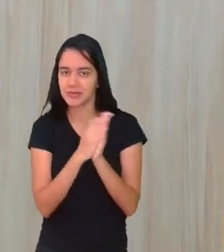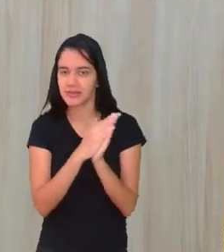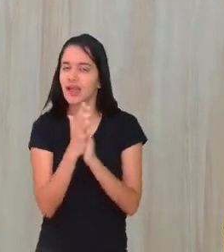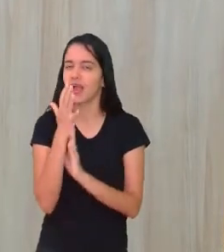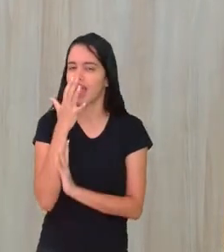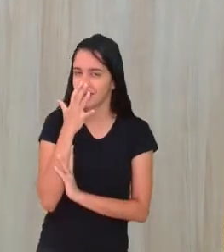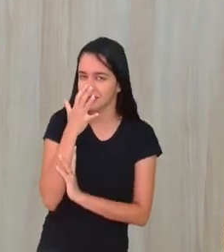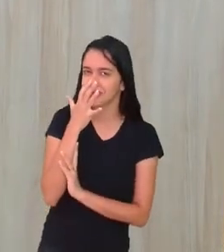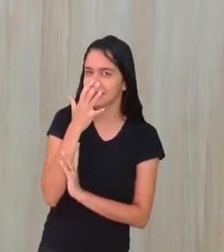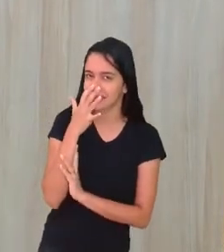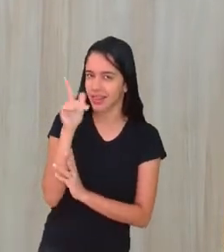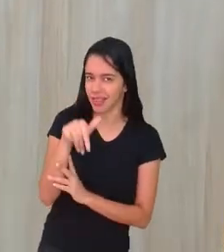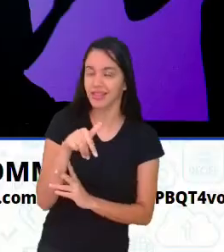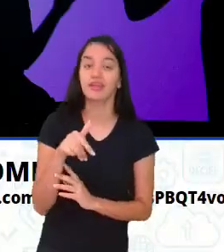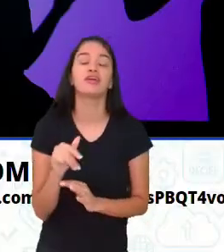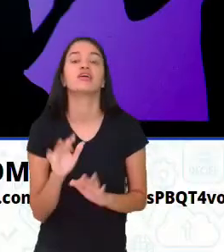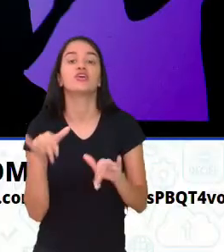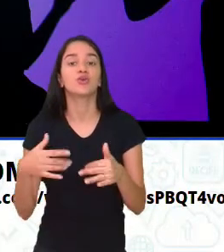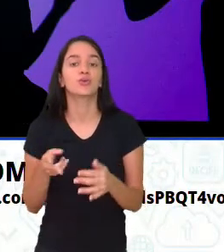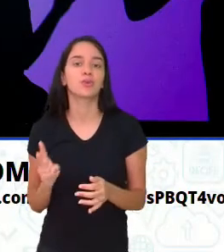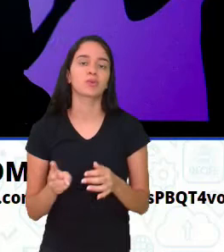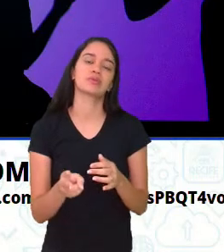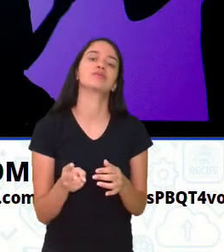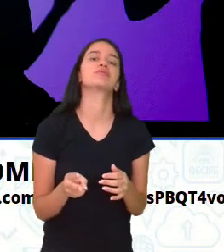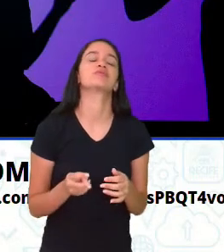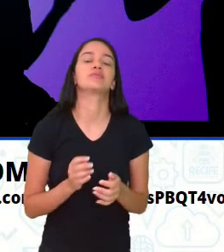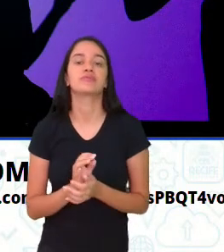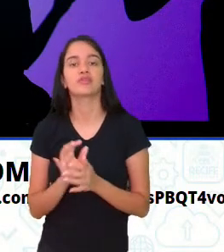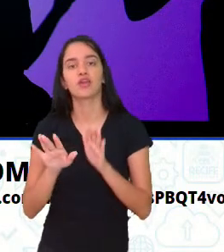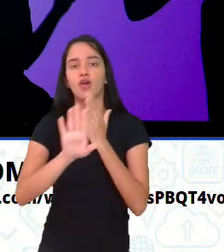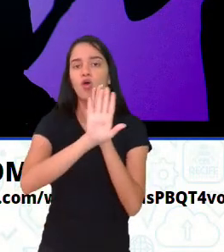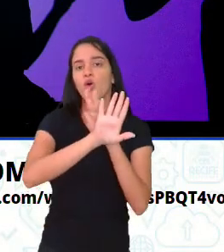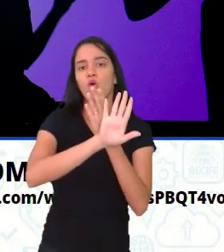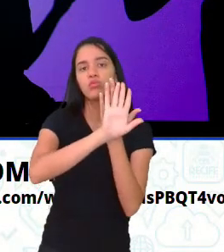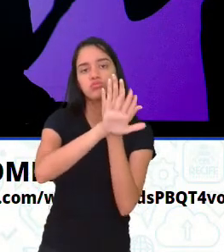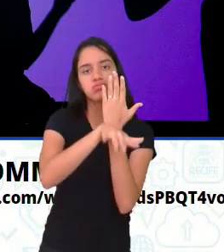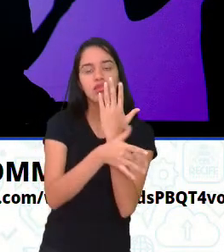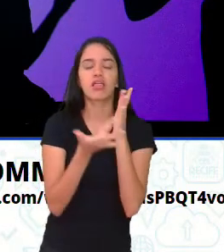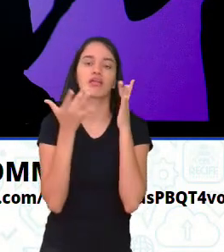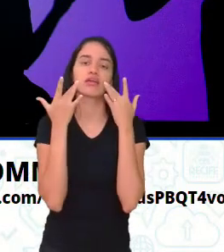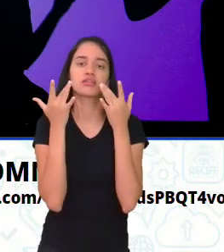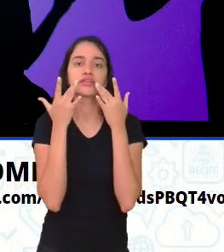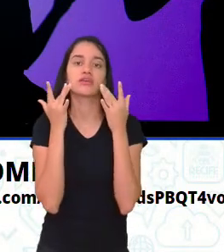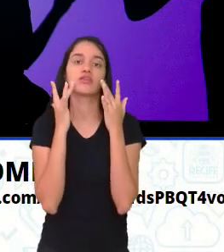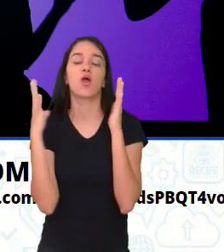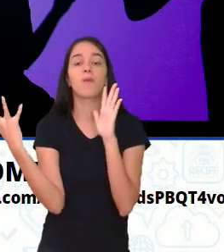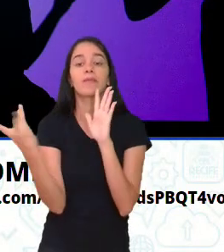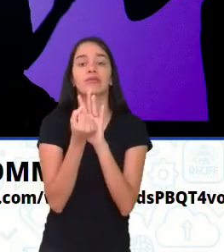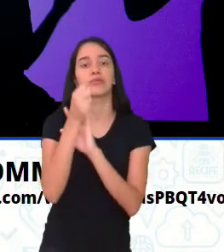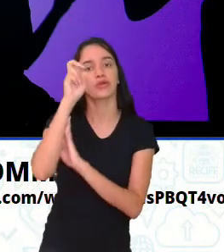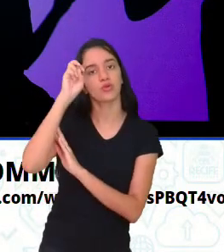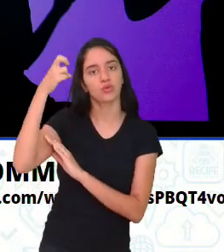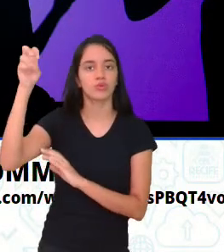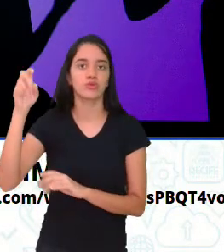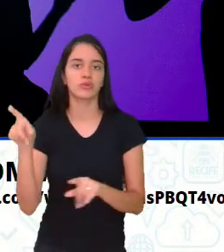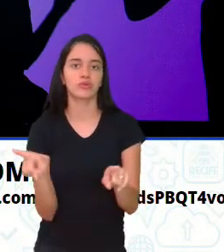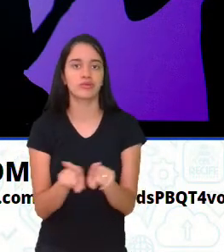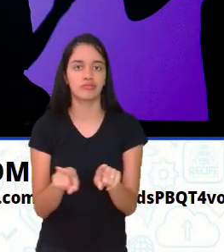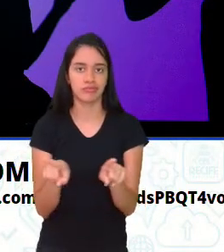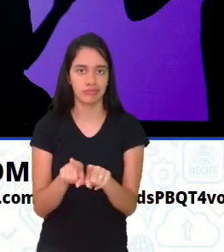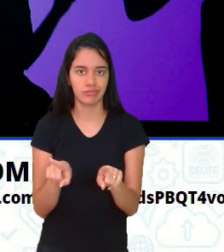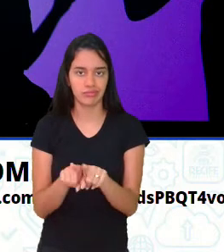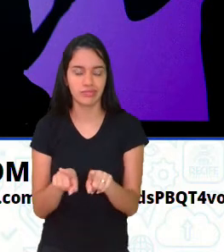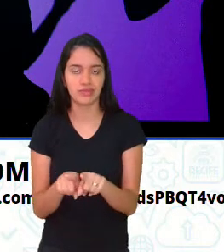Encantador, né, gente? Continuando. O teatro de sombras ele é considerado patrimônio cultural